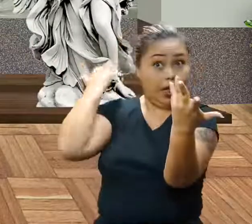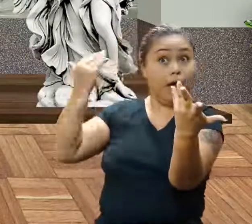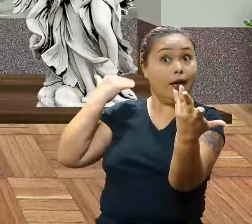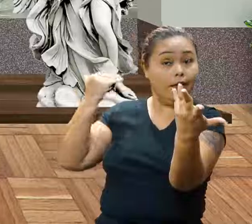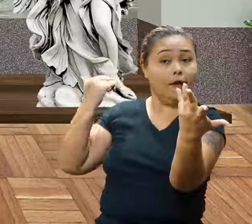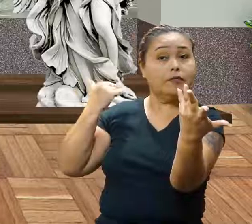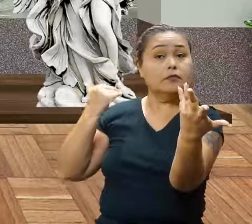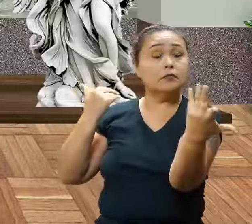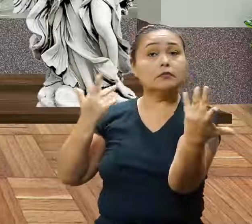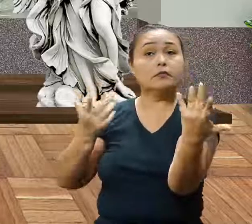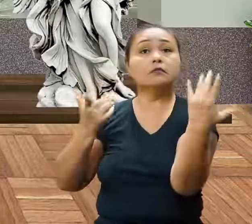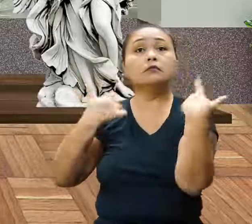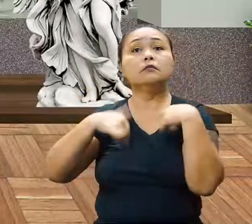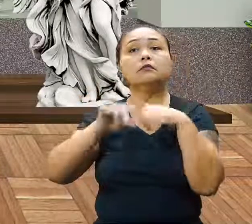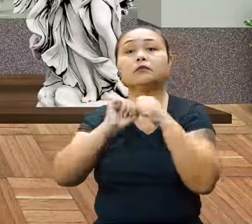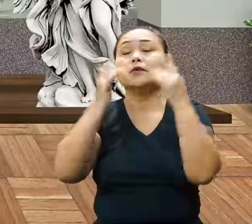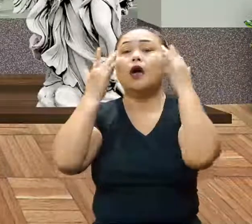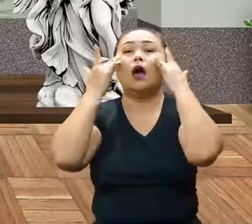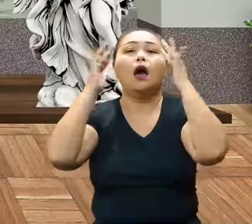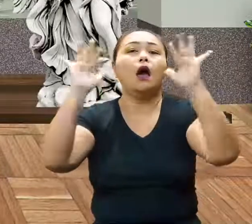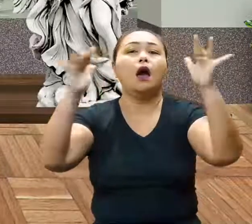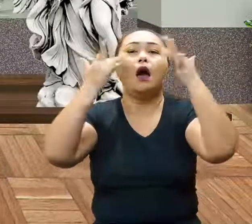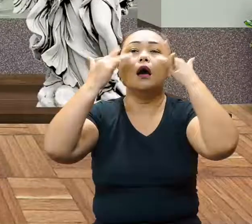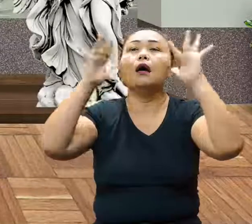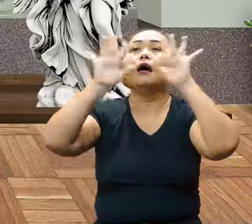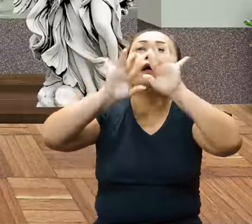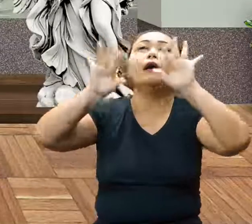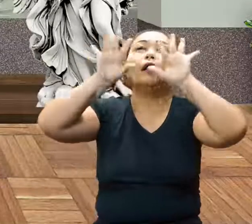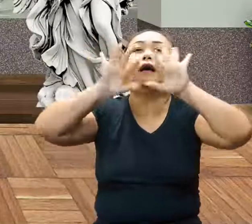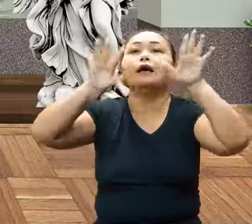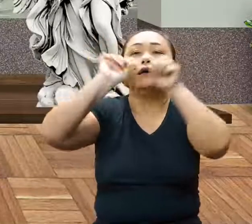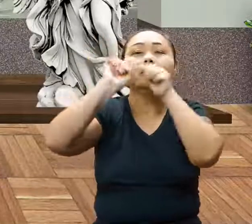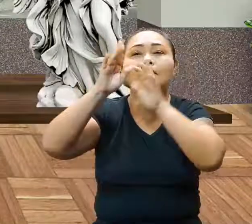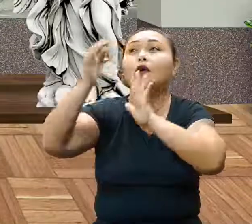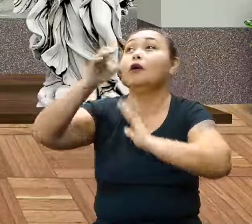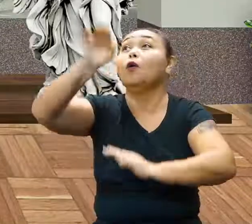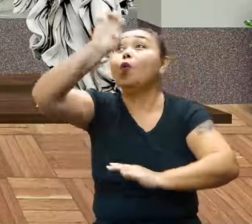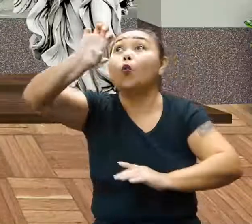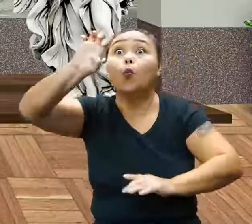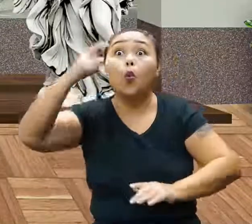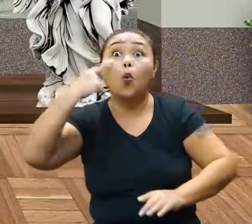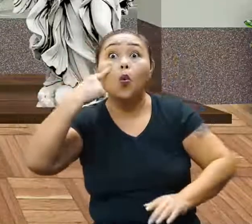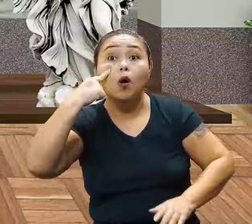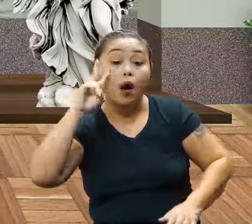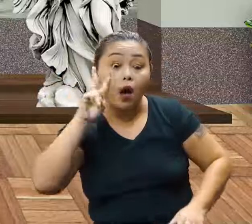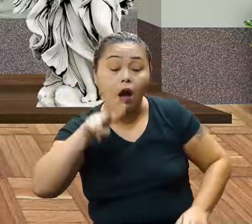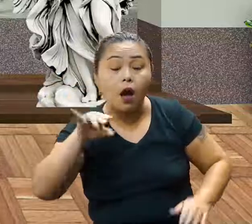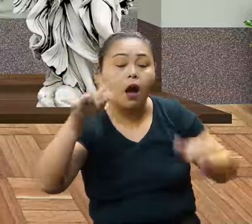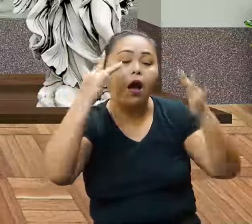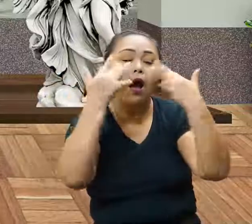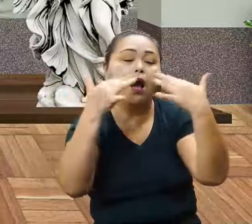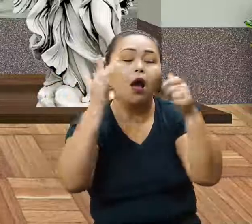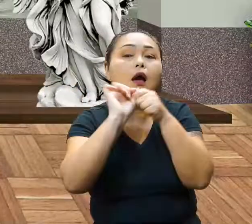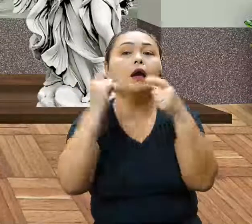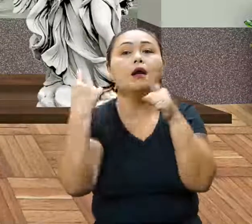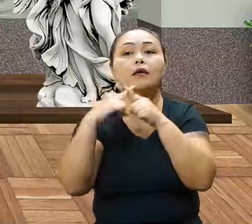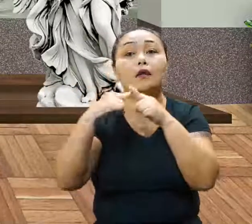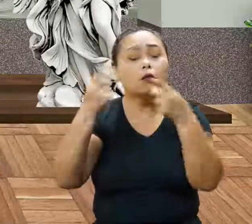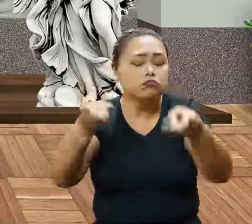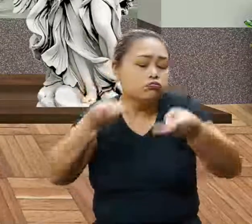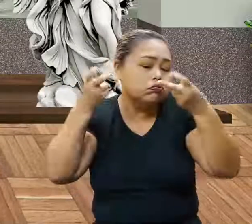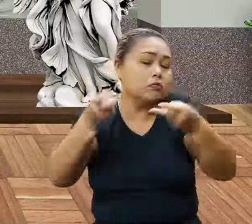Então, claro, brilhavam os olhos dos europeus. Era muito, muito, muito valioso. Então, a ideia seria isso, explorar.